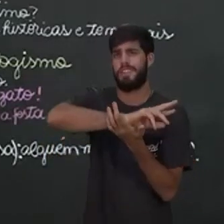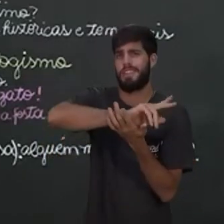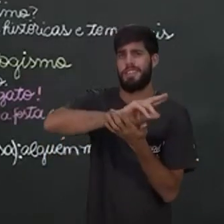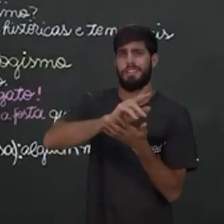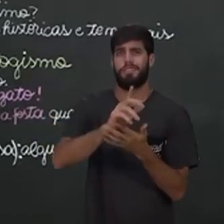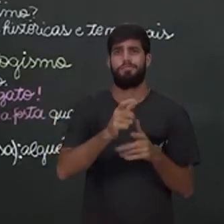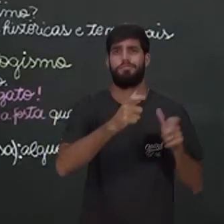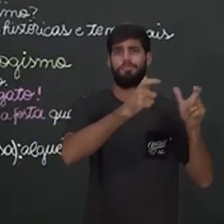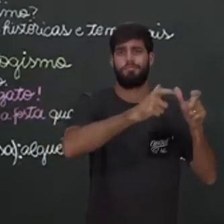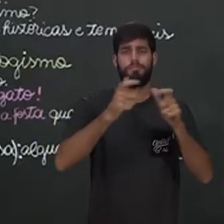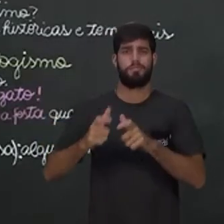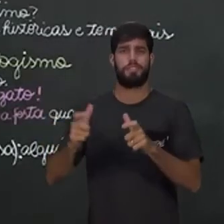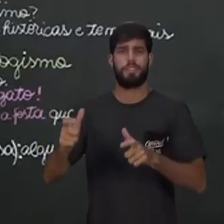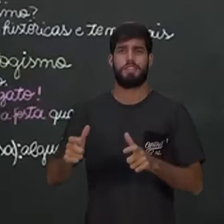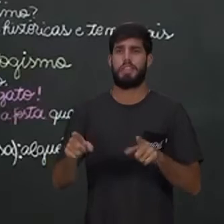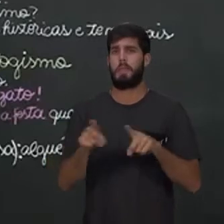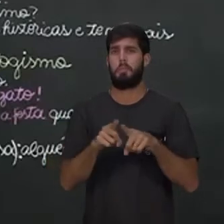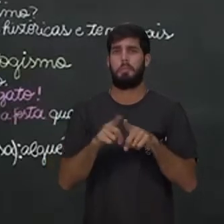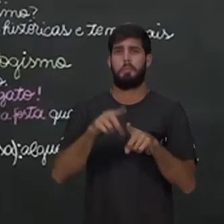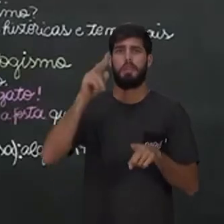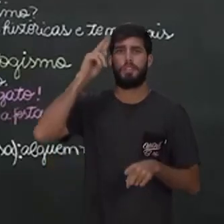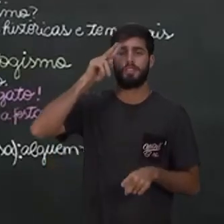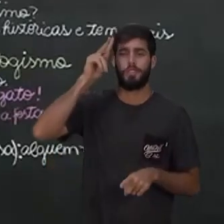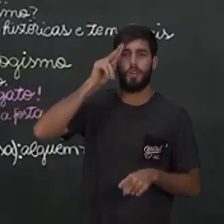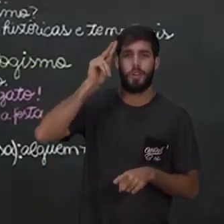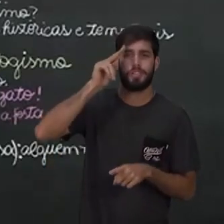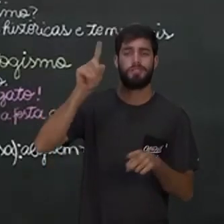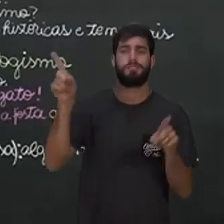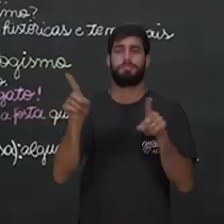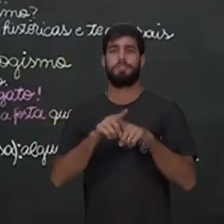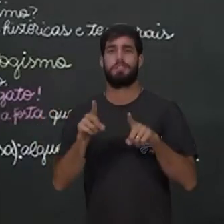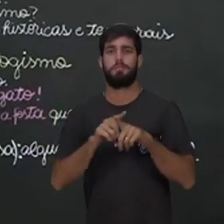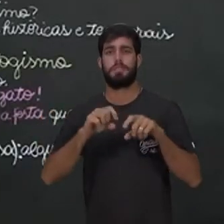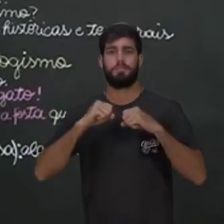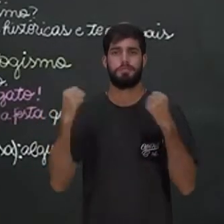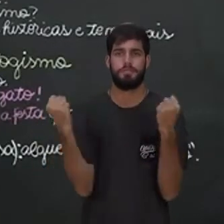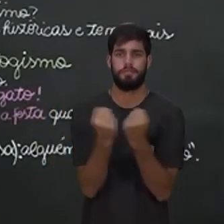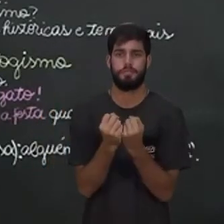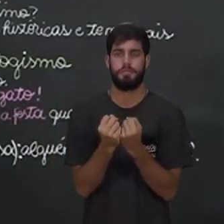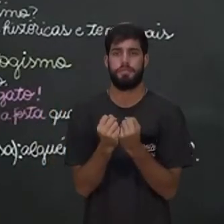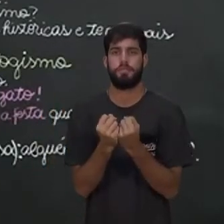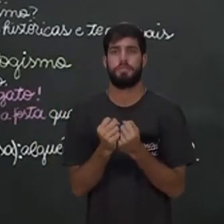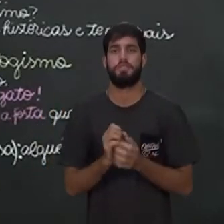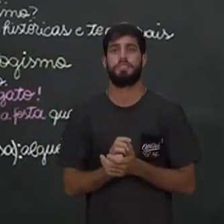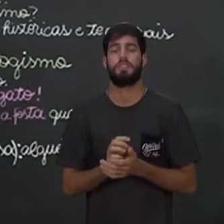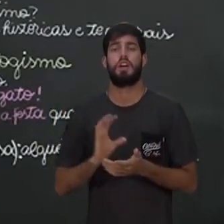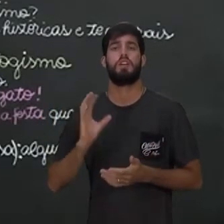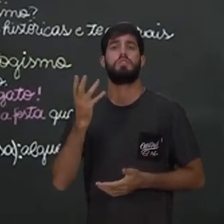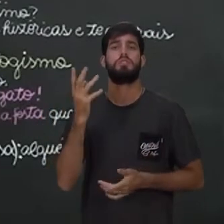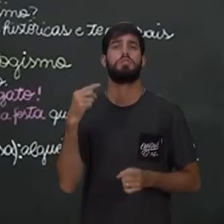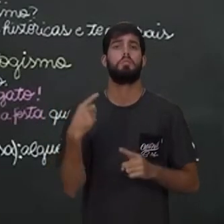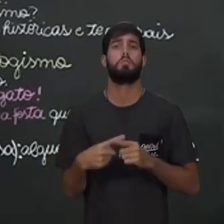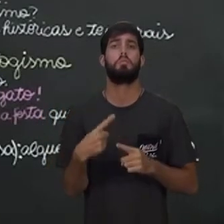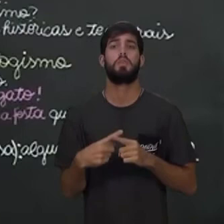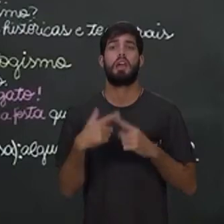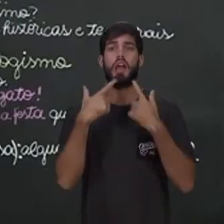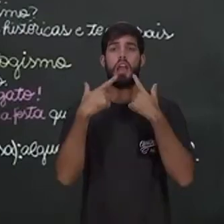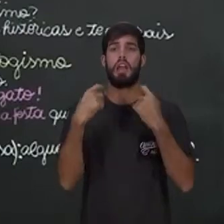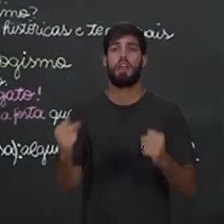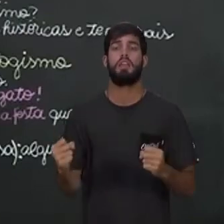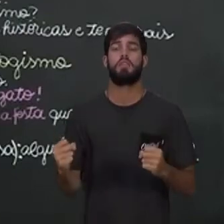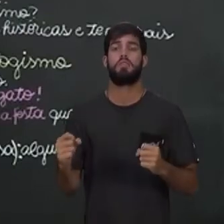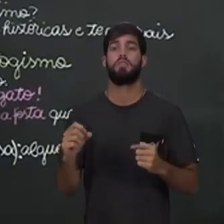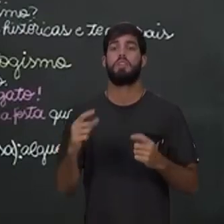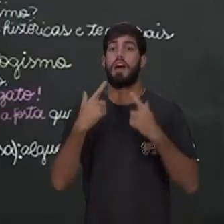sociais, as variedades históricas. Todas essas transformações do ponto de vista linguístico, elas acontecem porque a língua é viva, a língua